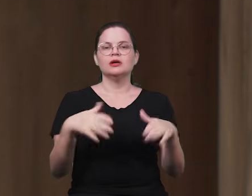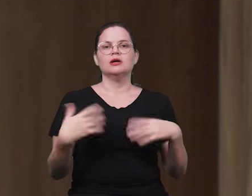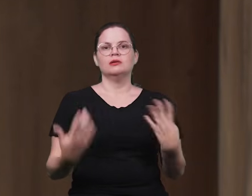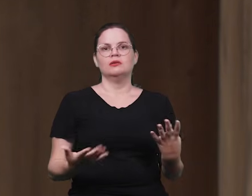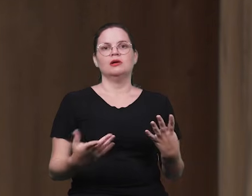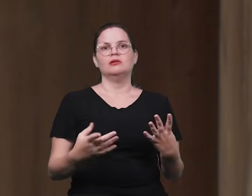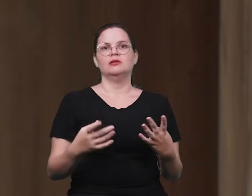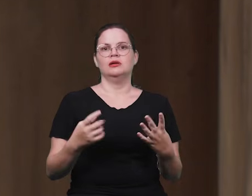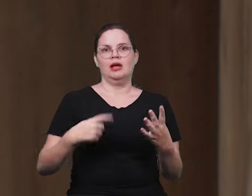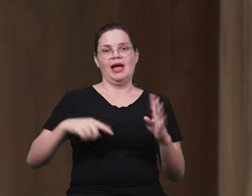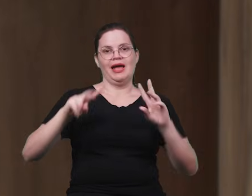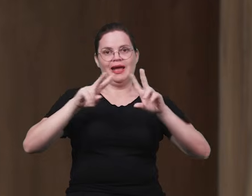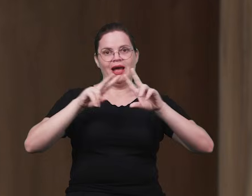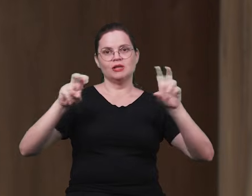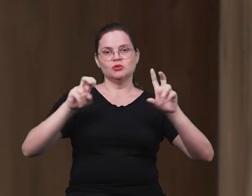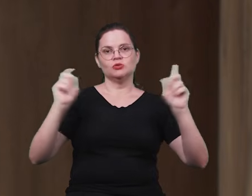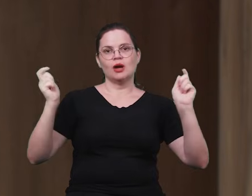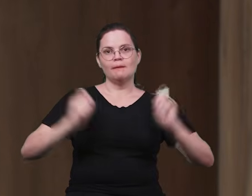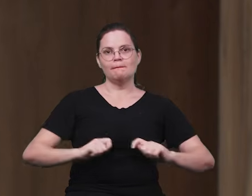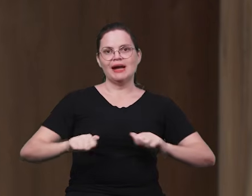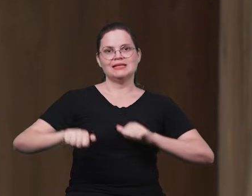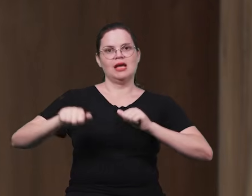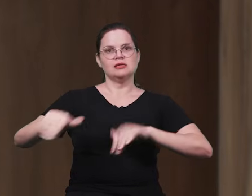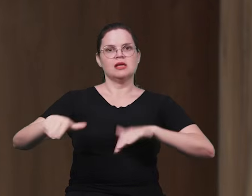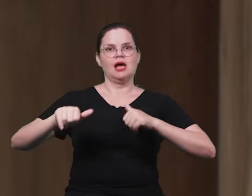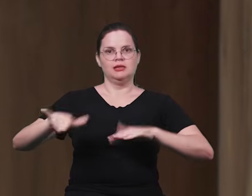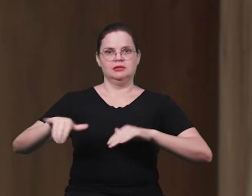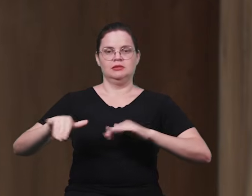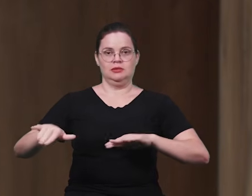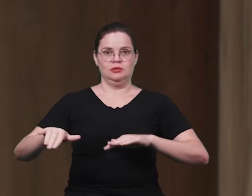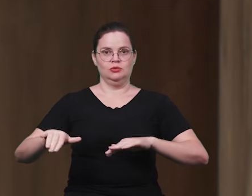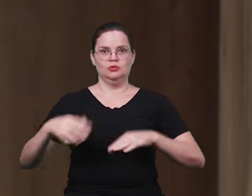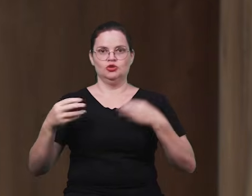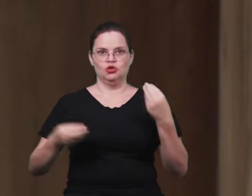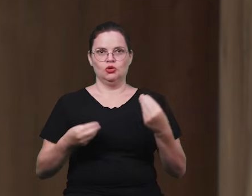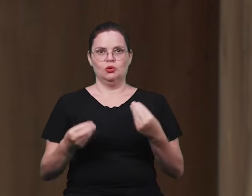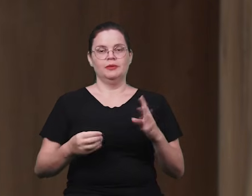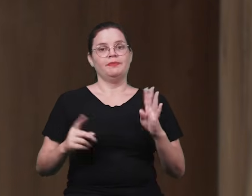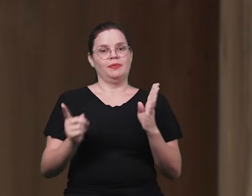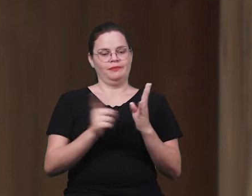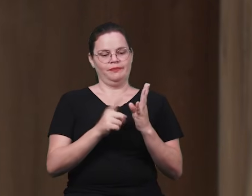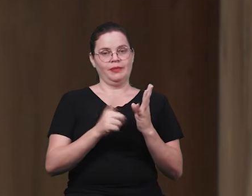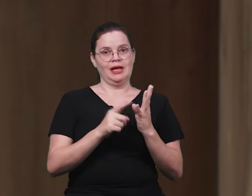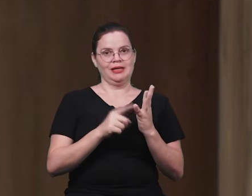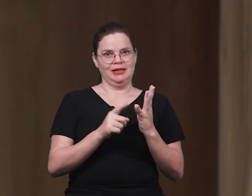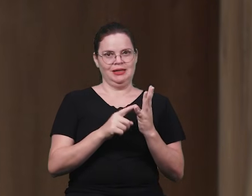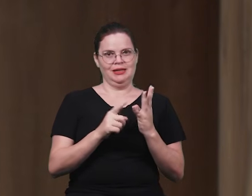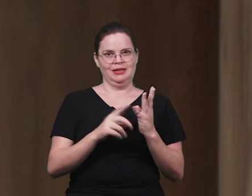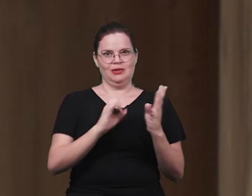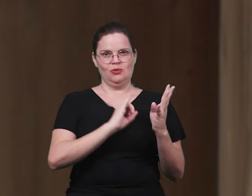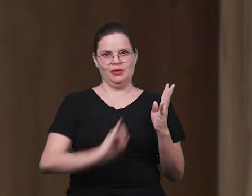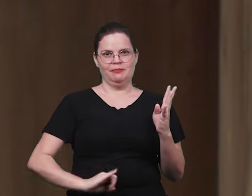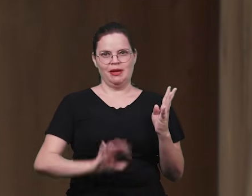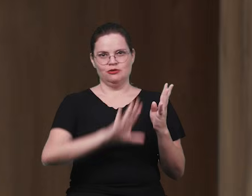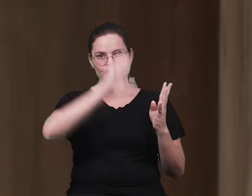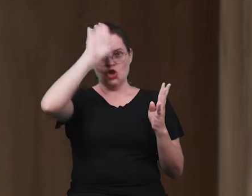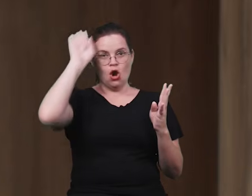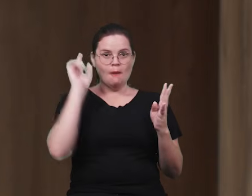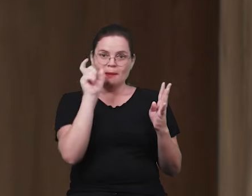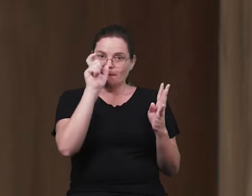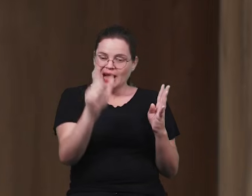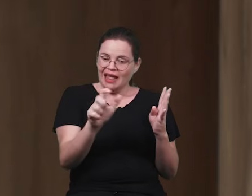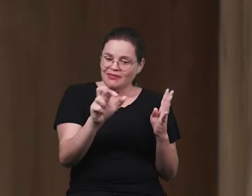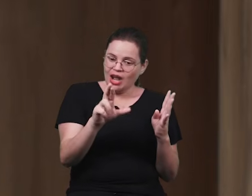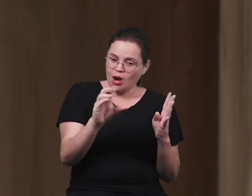a capacidade bélica. Não aparece o Império Romano, que nós mostramos agora no final.